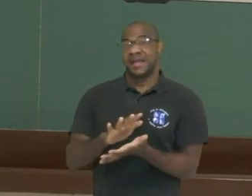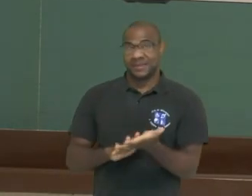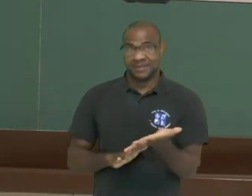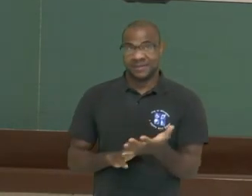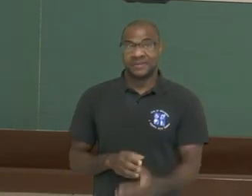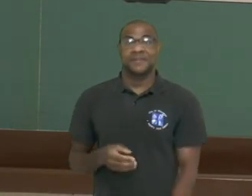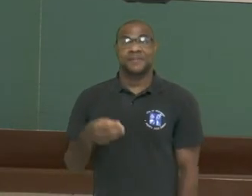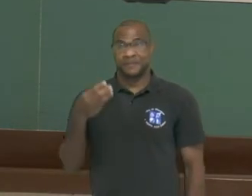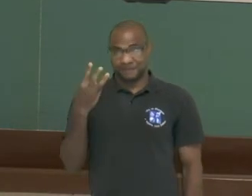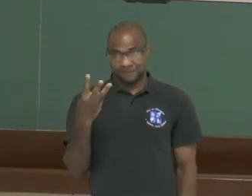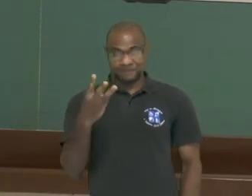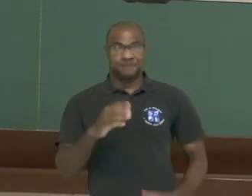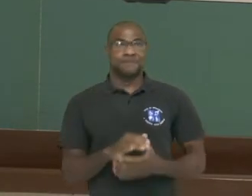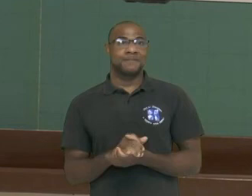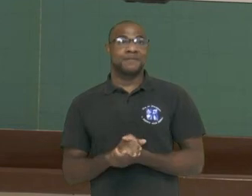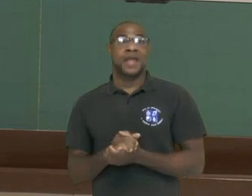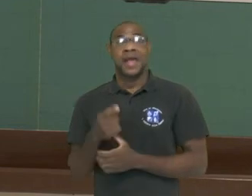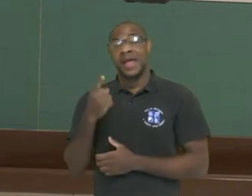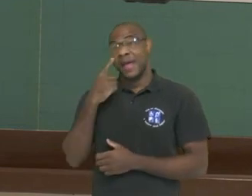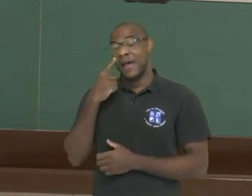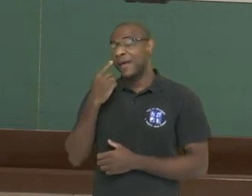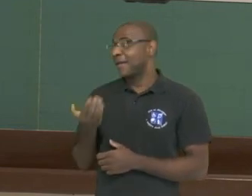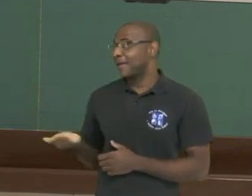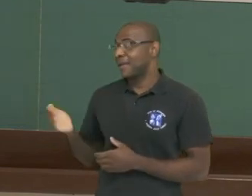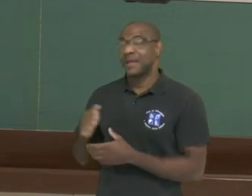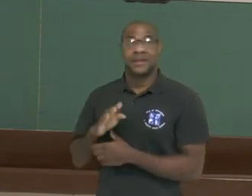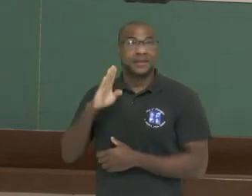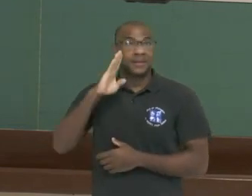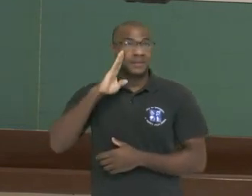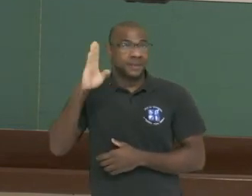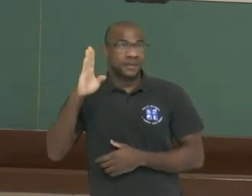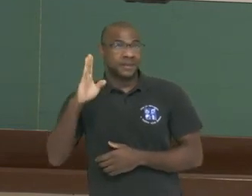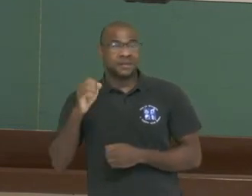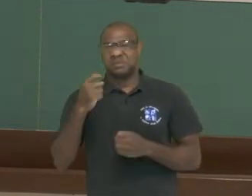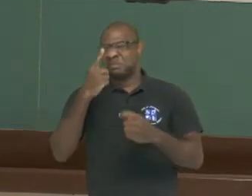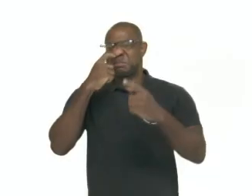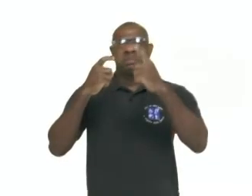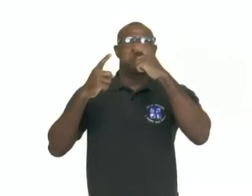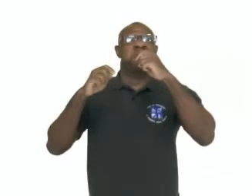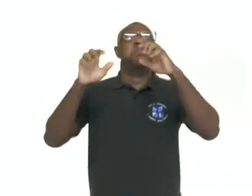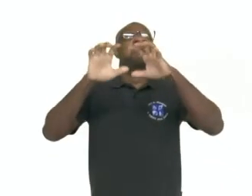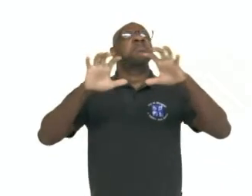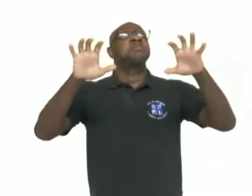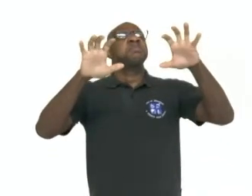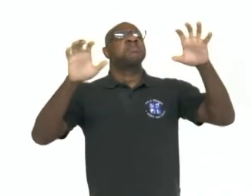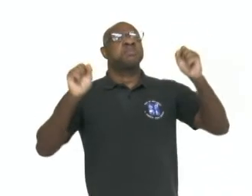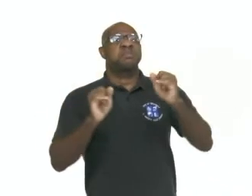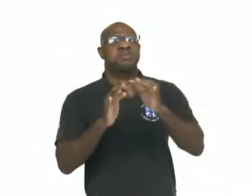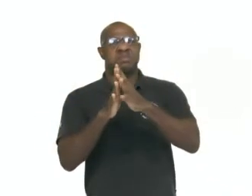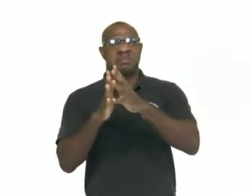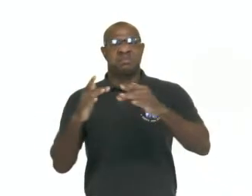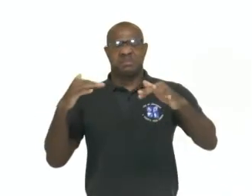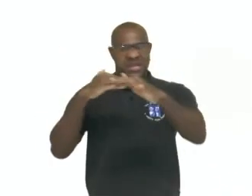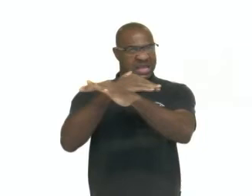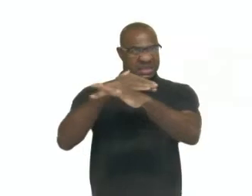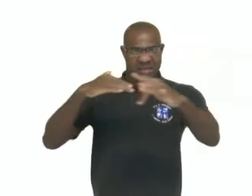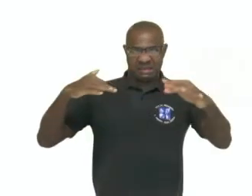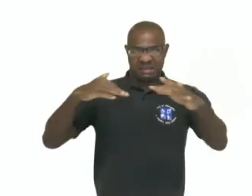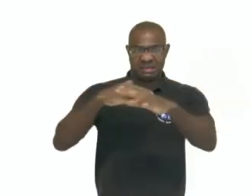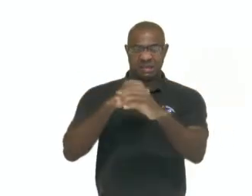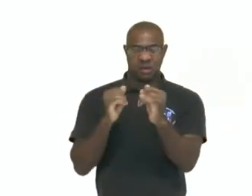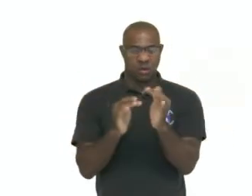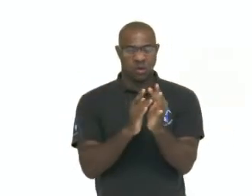Vamos agora para a atividade 3. Preste atenção. Os principais poluentes do ar nos grandes centros urbanos são o